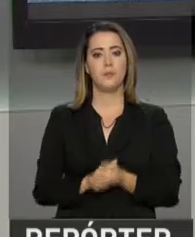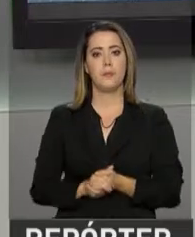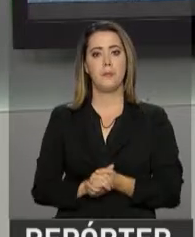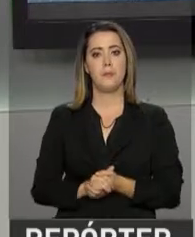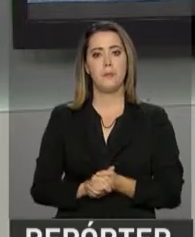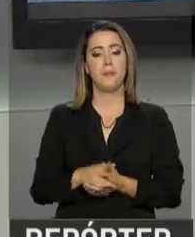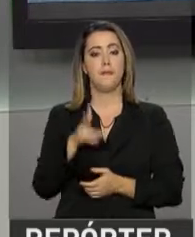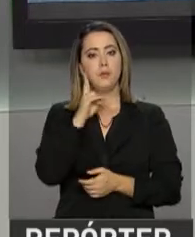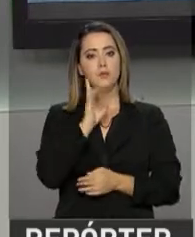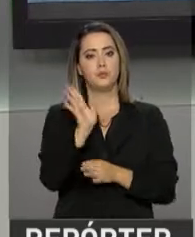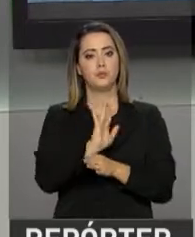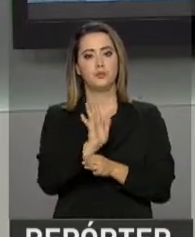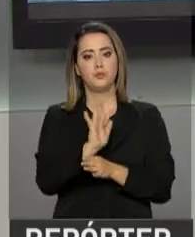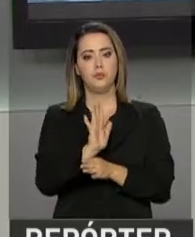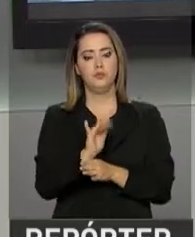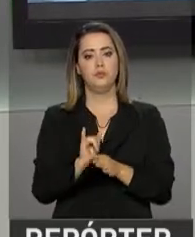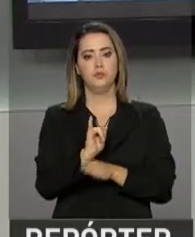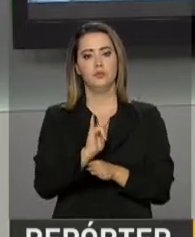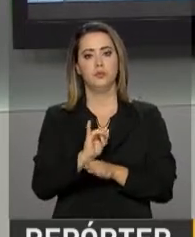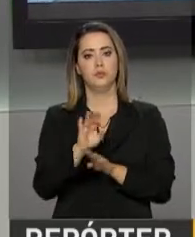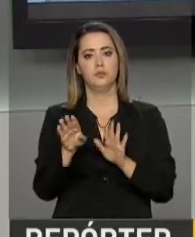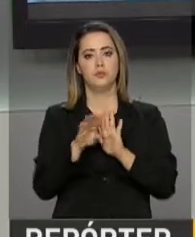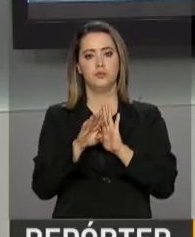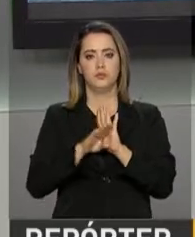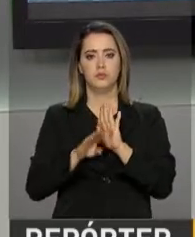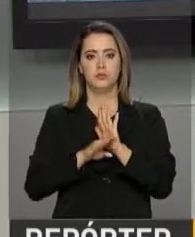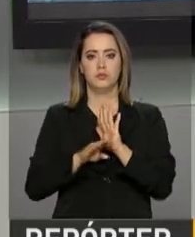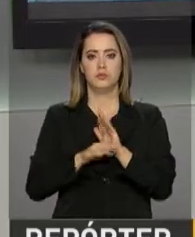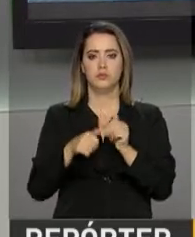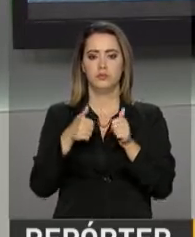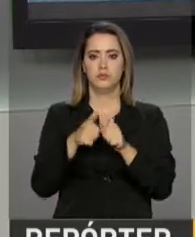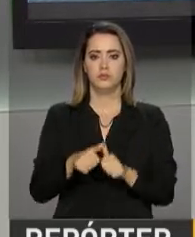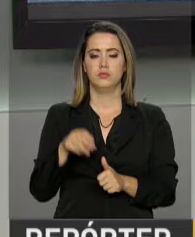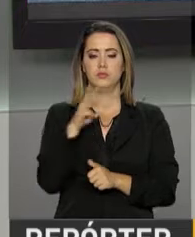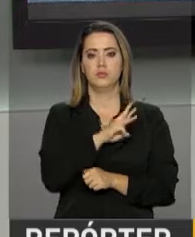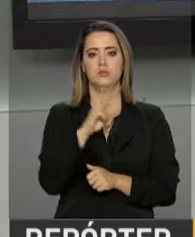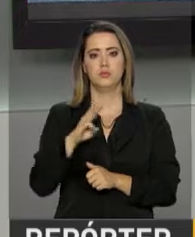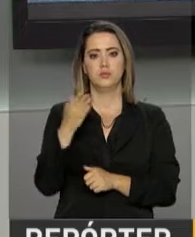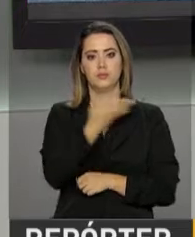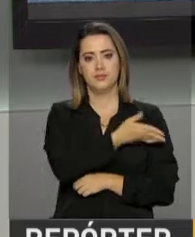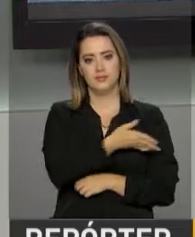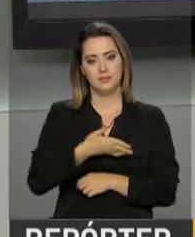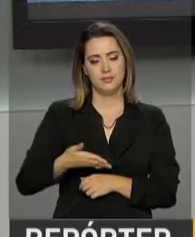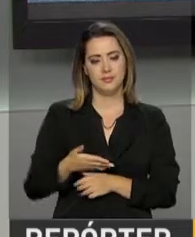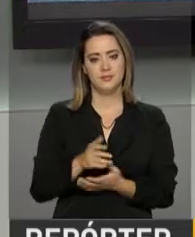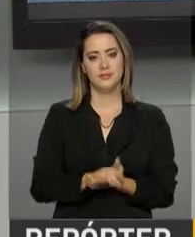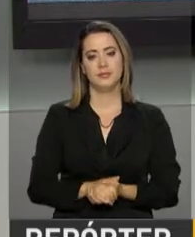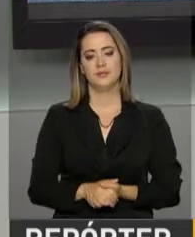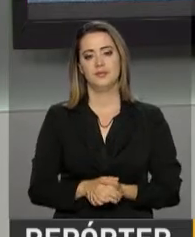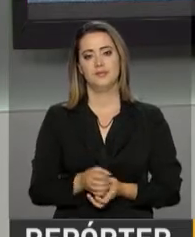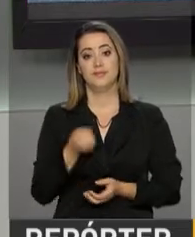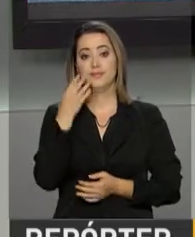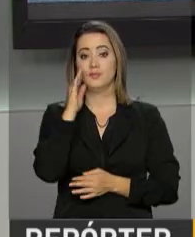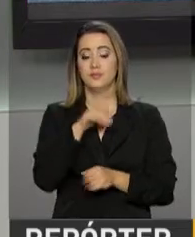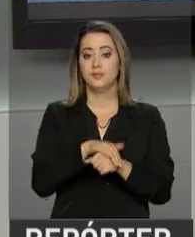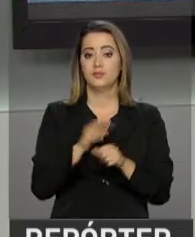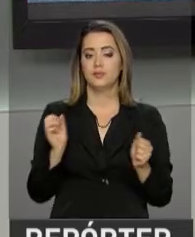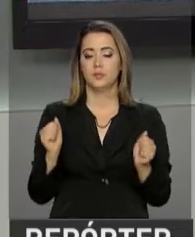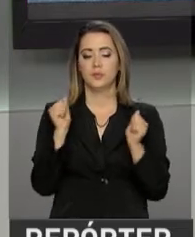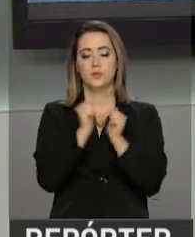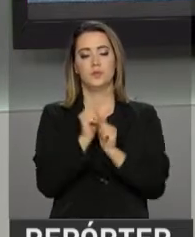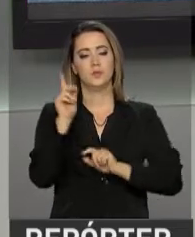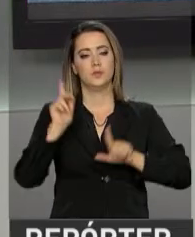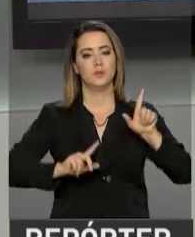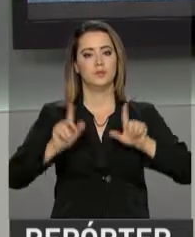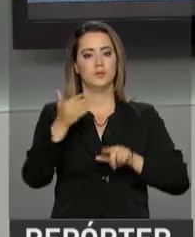edição você pode rever as reportagens no youtube e toda a nossa programação está disponível na internet uma boa noite pra você